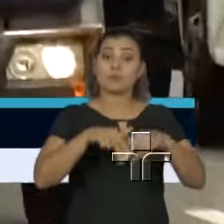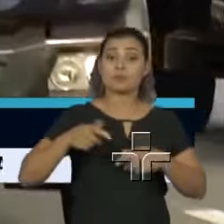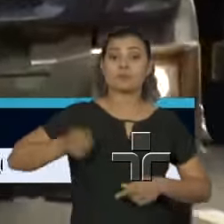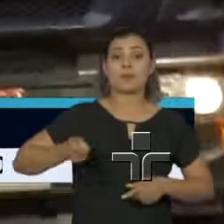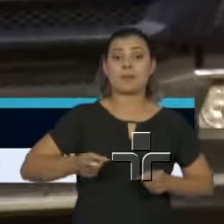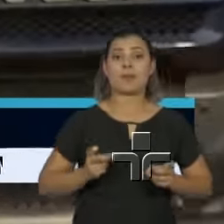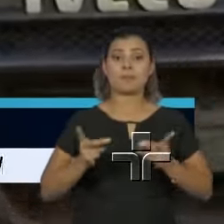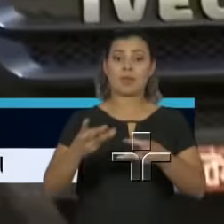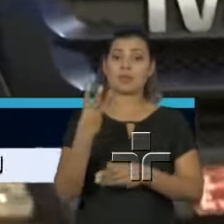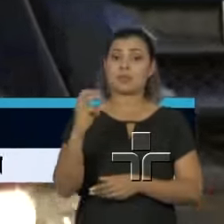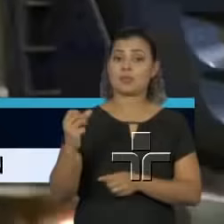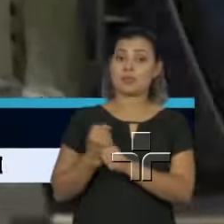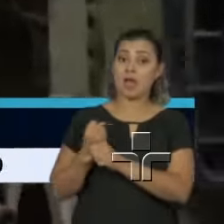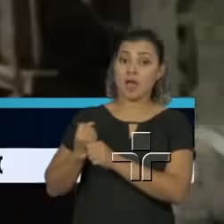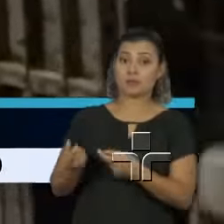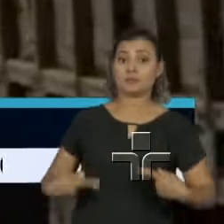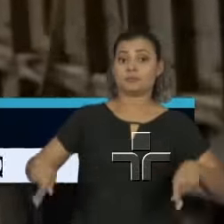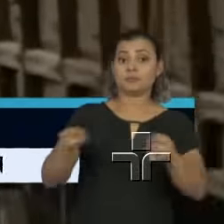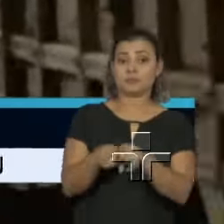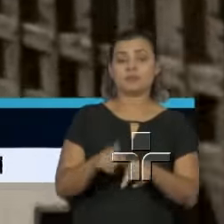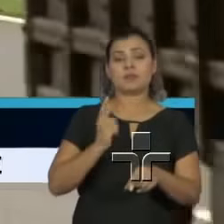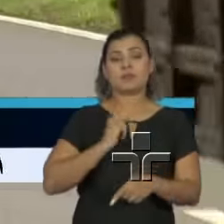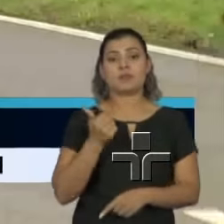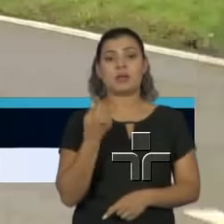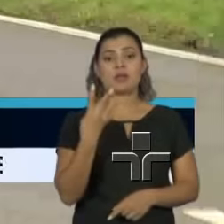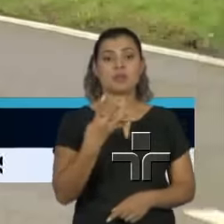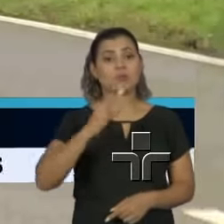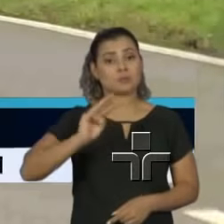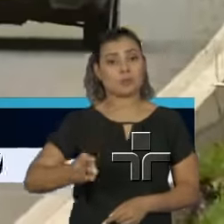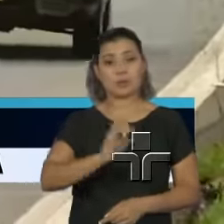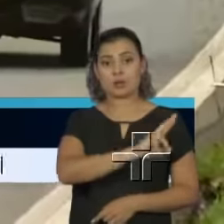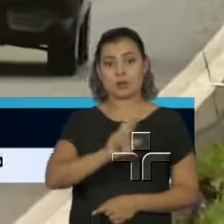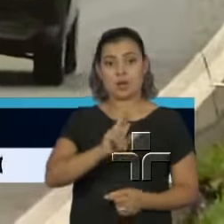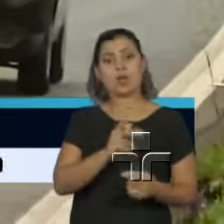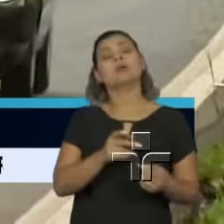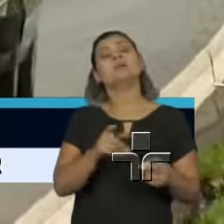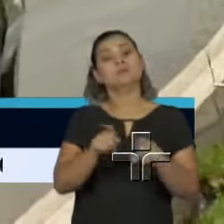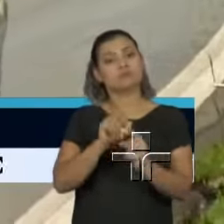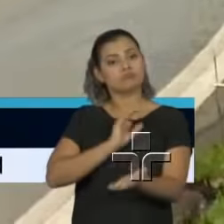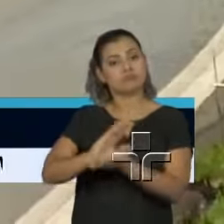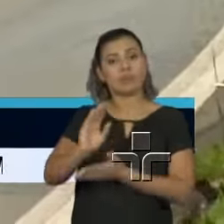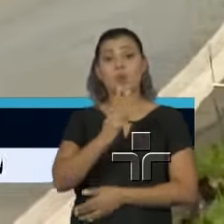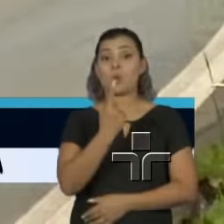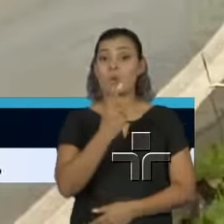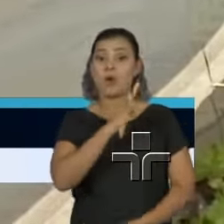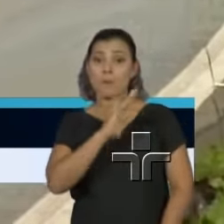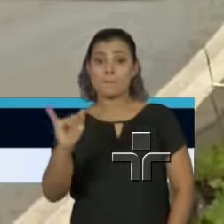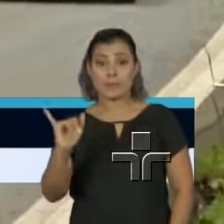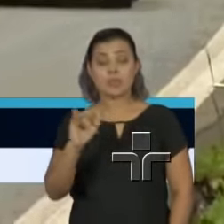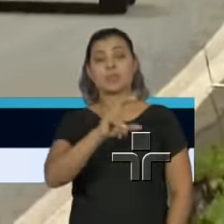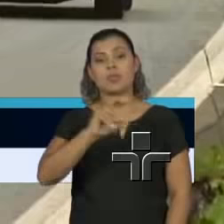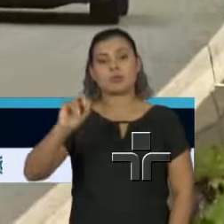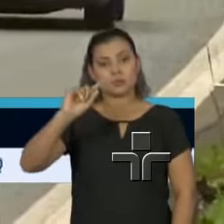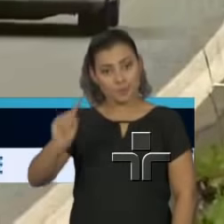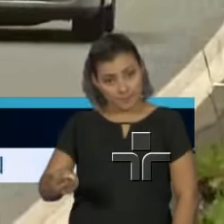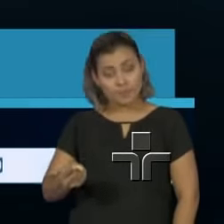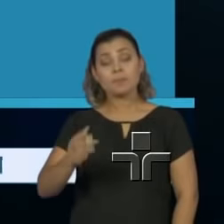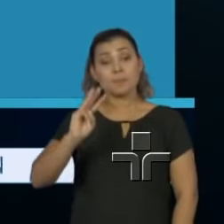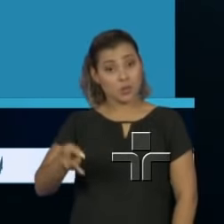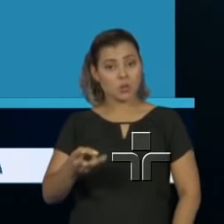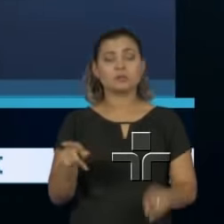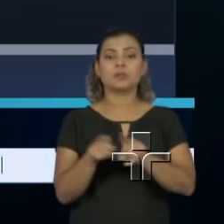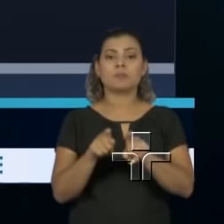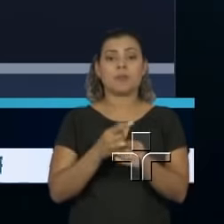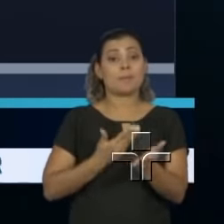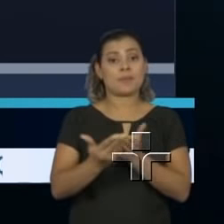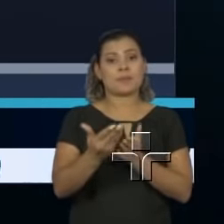30 anos prevê investimento total de R$ 14 bilhões, R$ 1,5 bilhão já nos 2 primeiros anos de concessão.